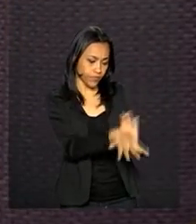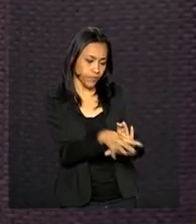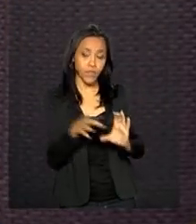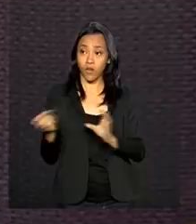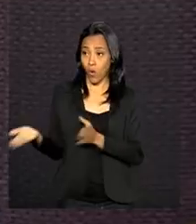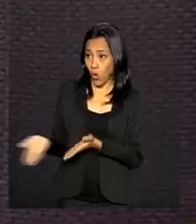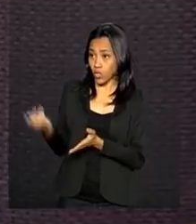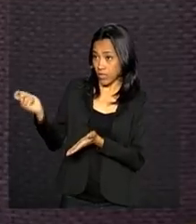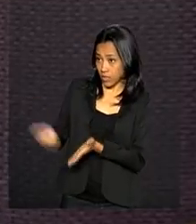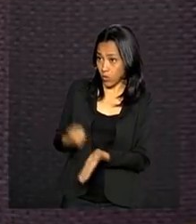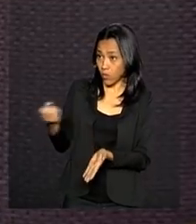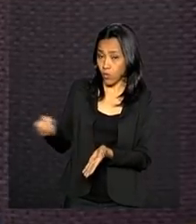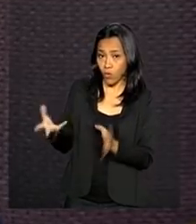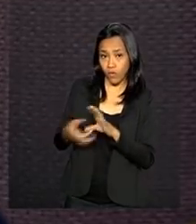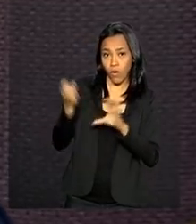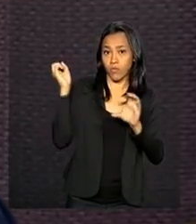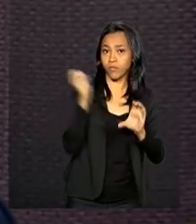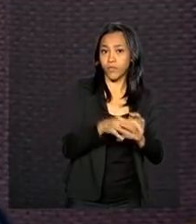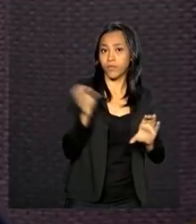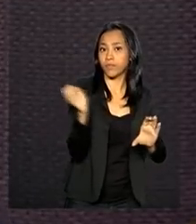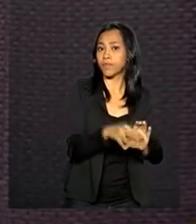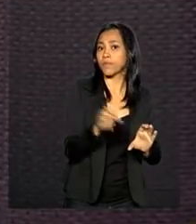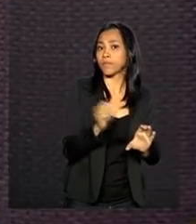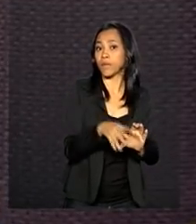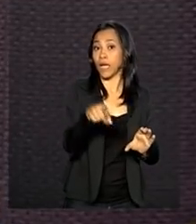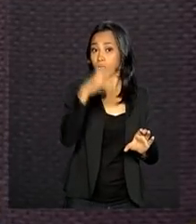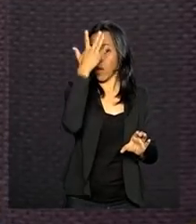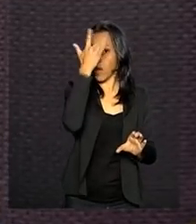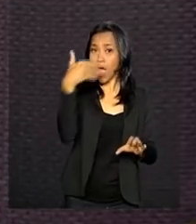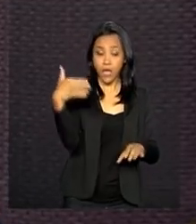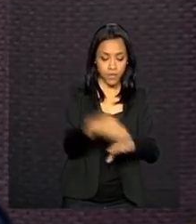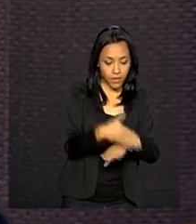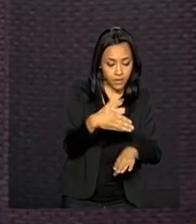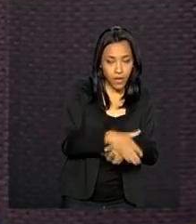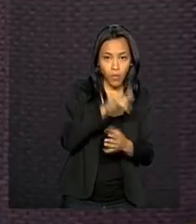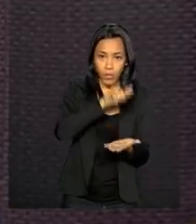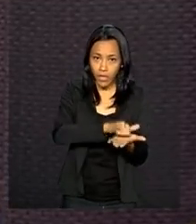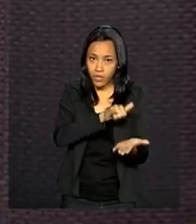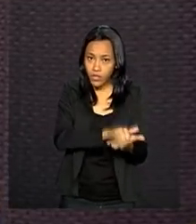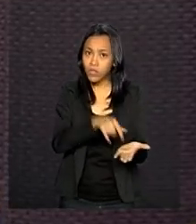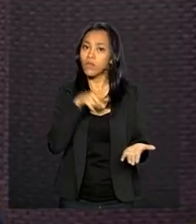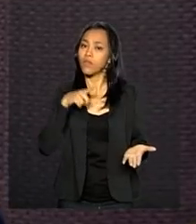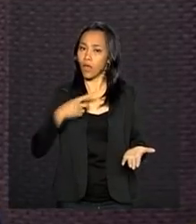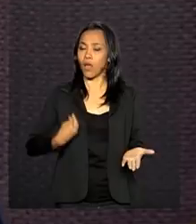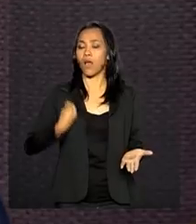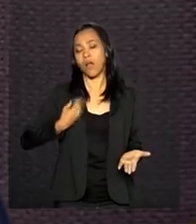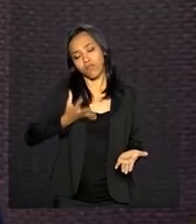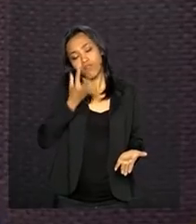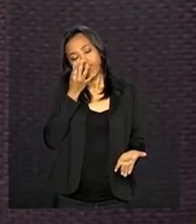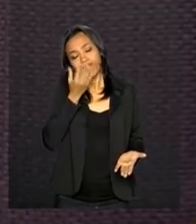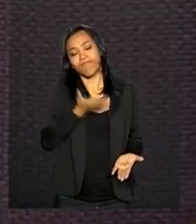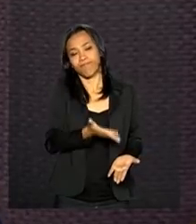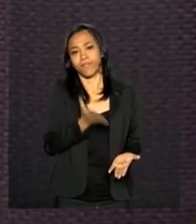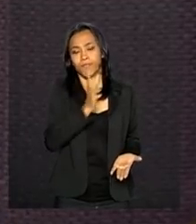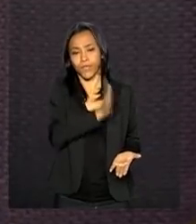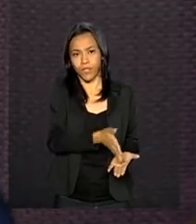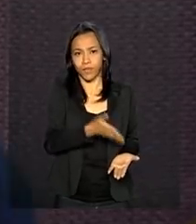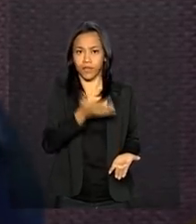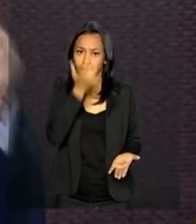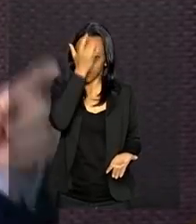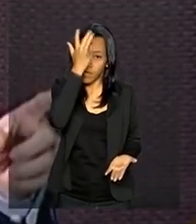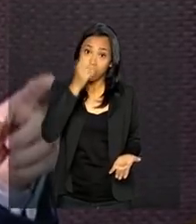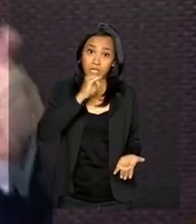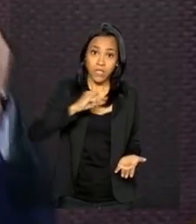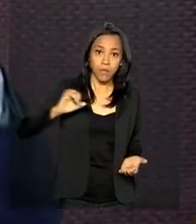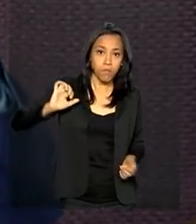e já amanhã se você acessar o aplicativo acessar o Portal de legislação o ato já vai estar lá se ele